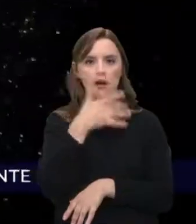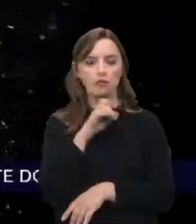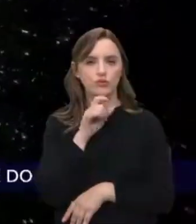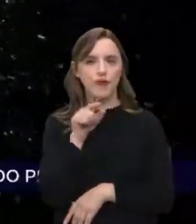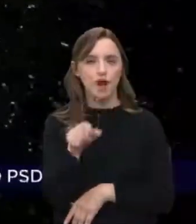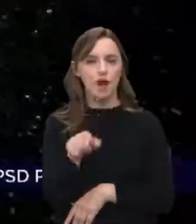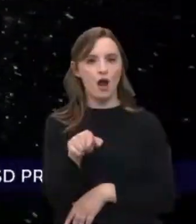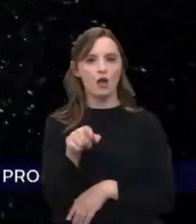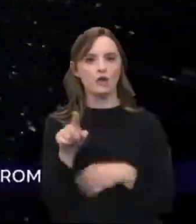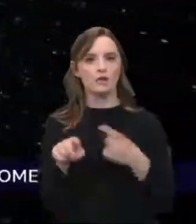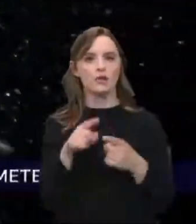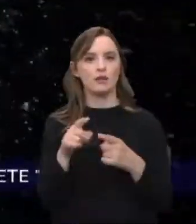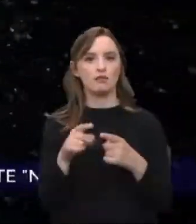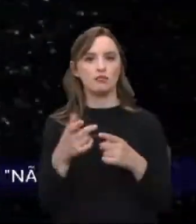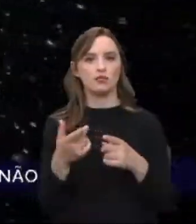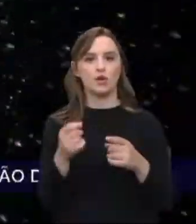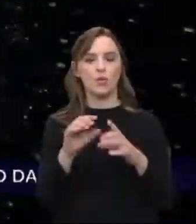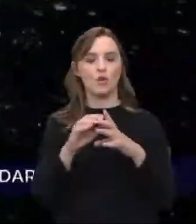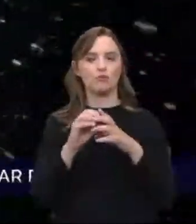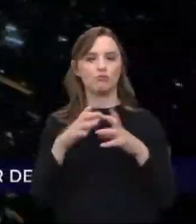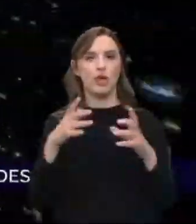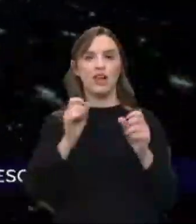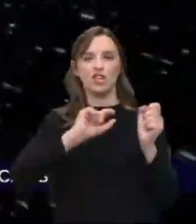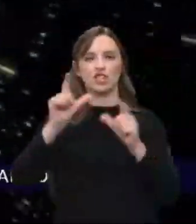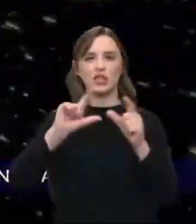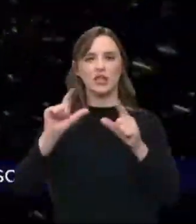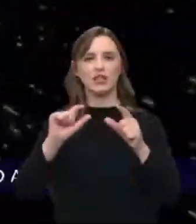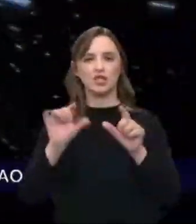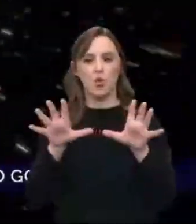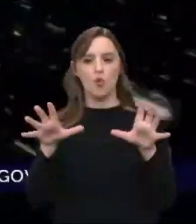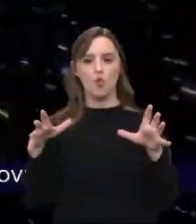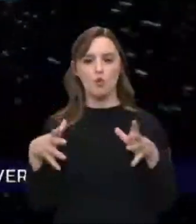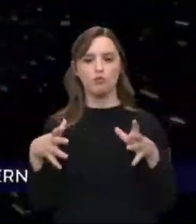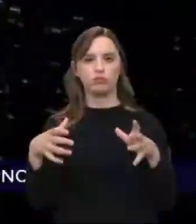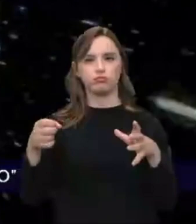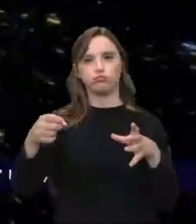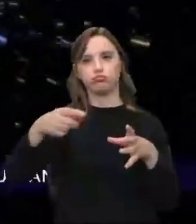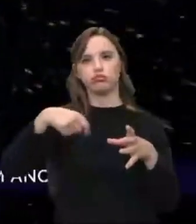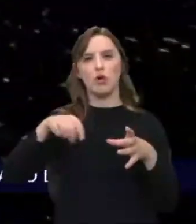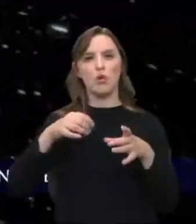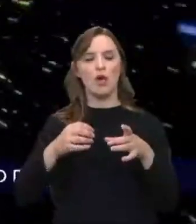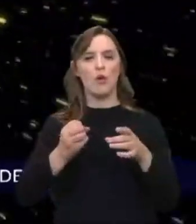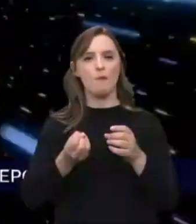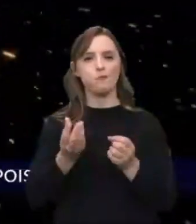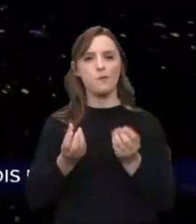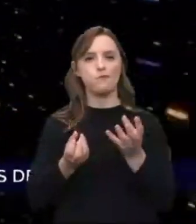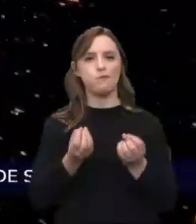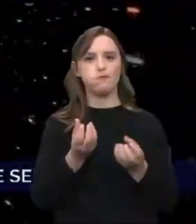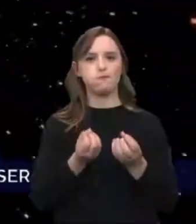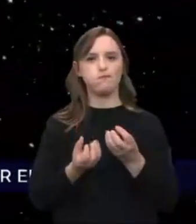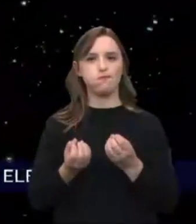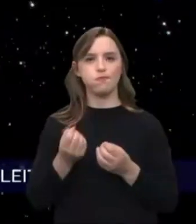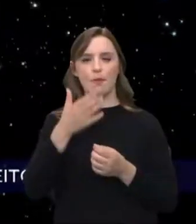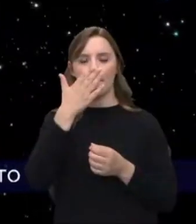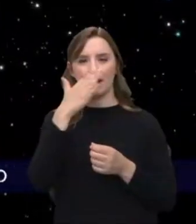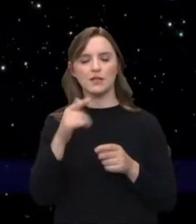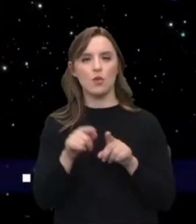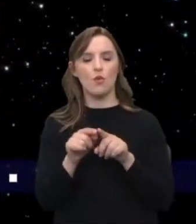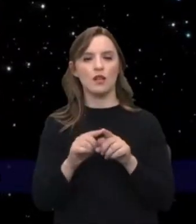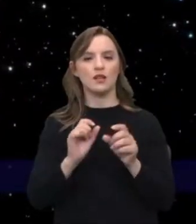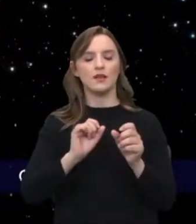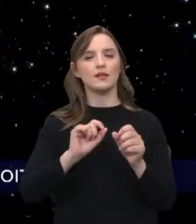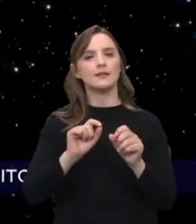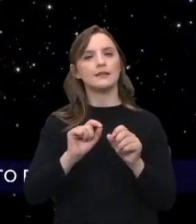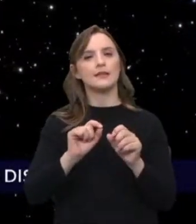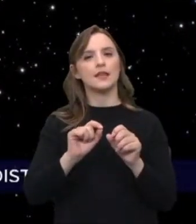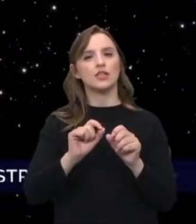dos enxames globulares de estrelas. Olha, aquilo que nós estamos a ver são bolhas, autenticamente bolhas de estrelas, geralmente estrelas mais